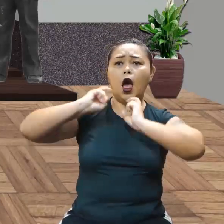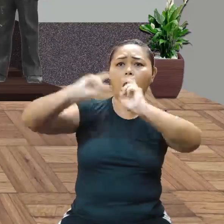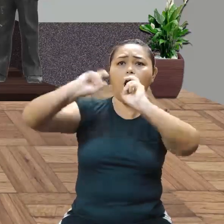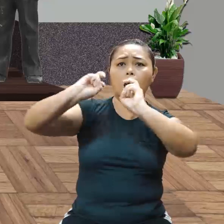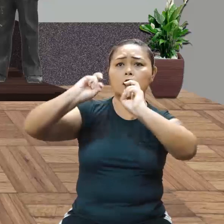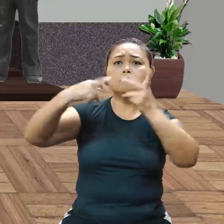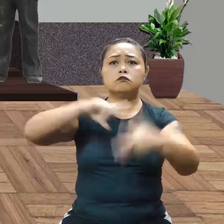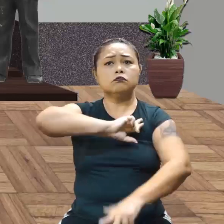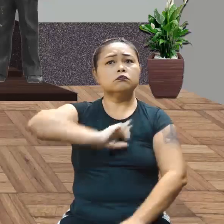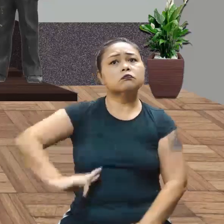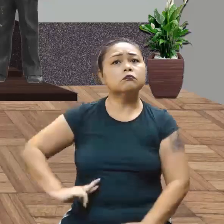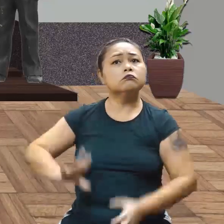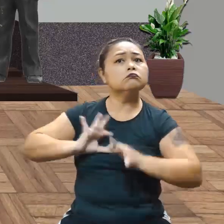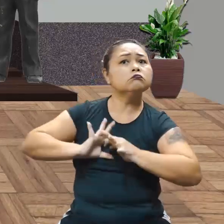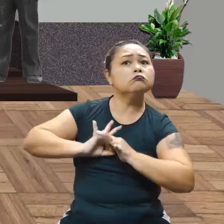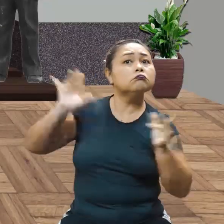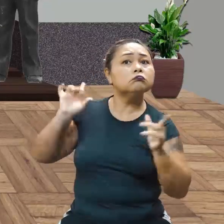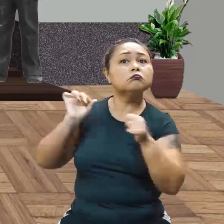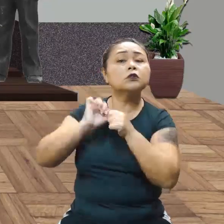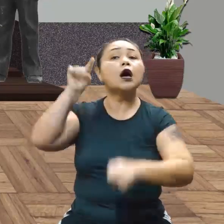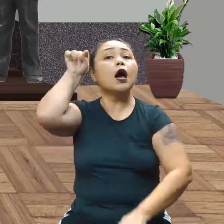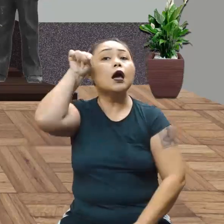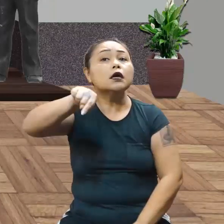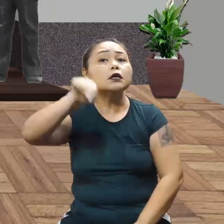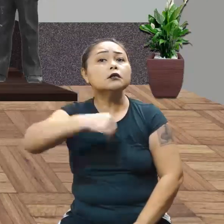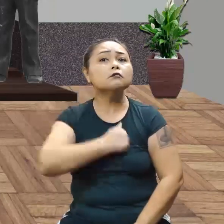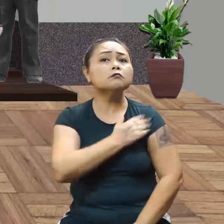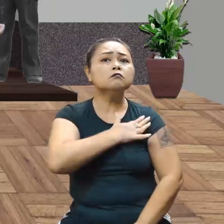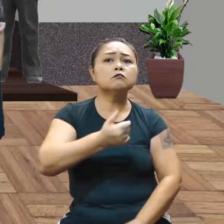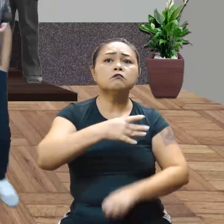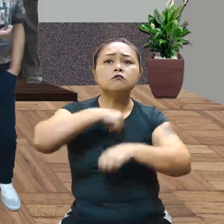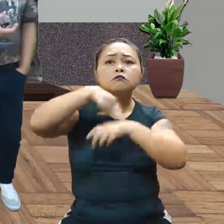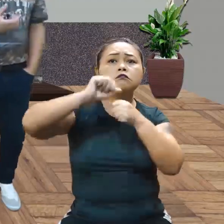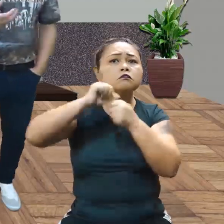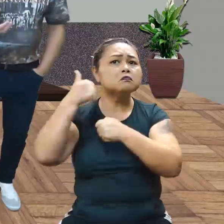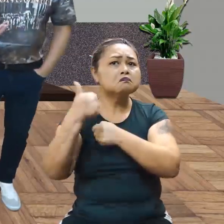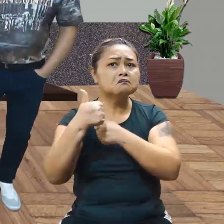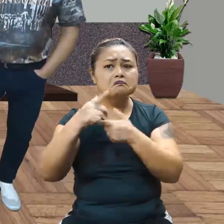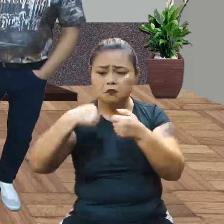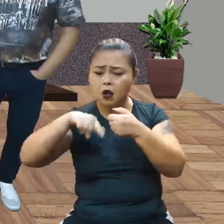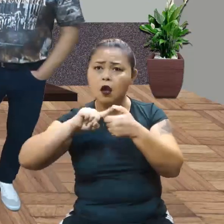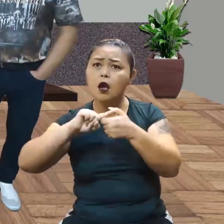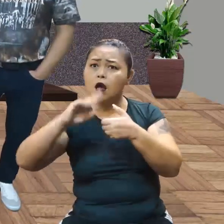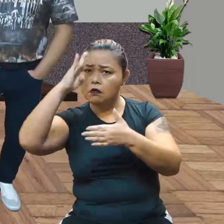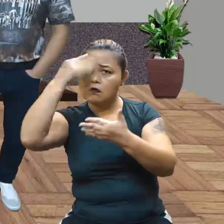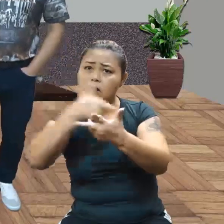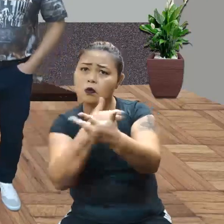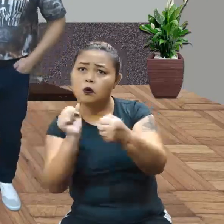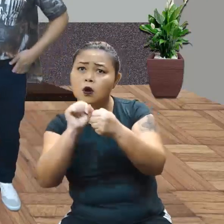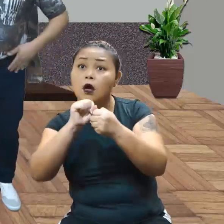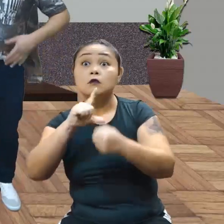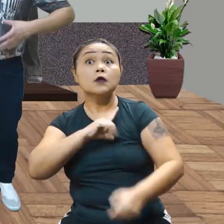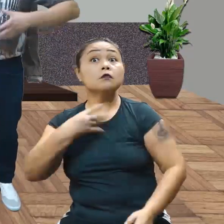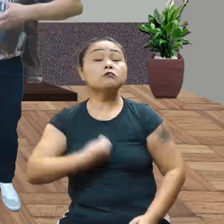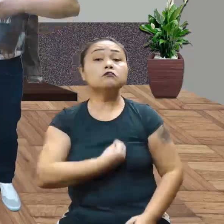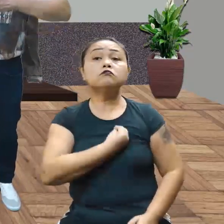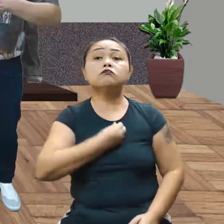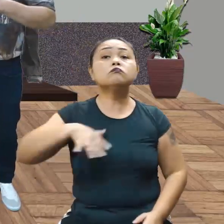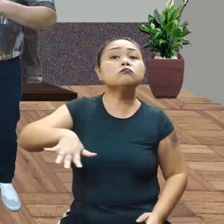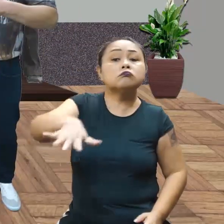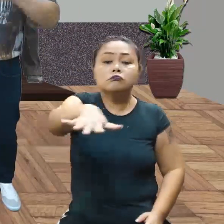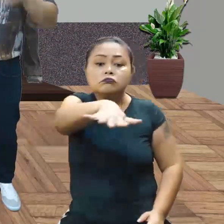E Rondon, esse militar positivista, ele vai estar muito presente